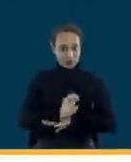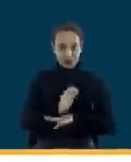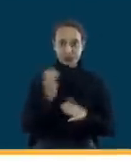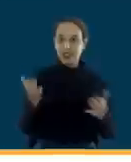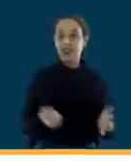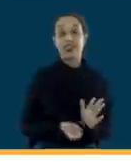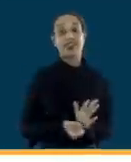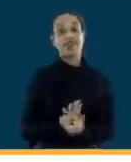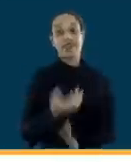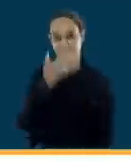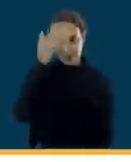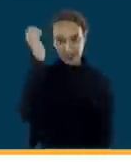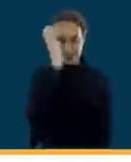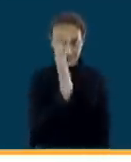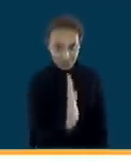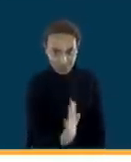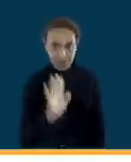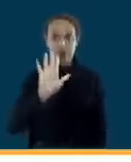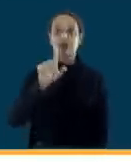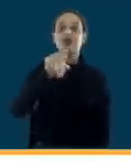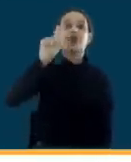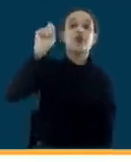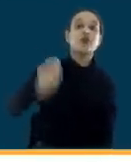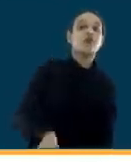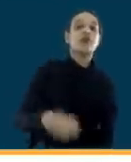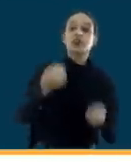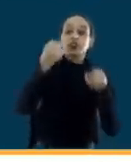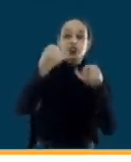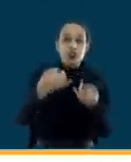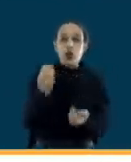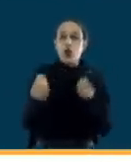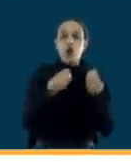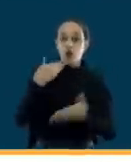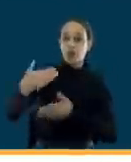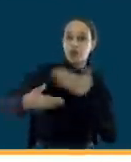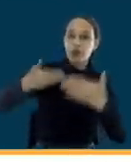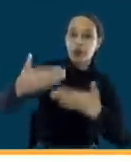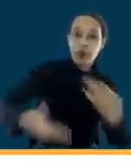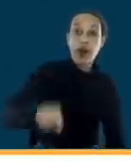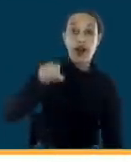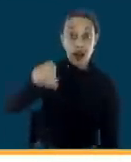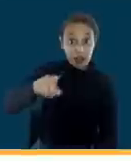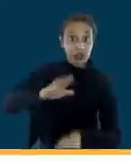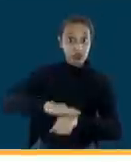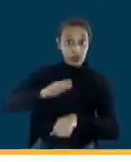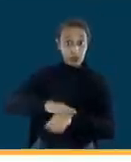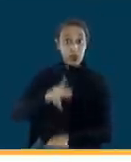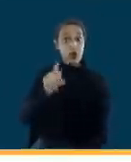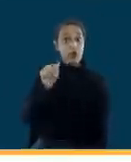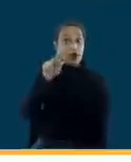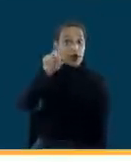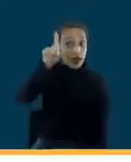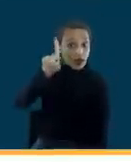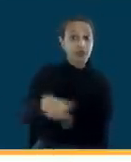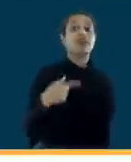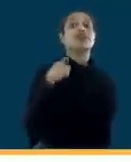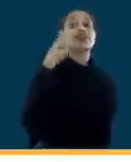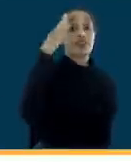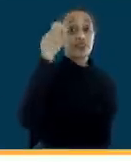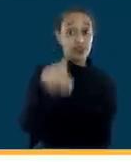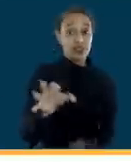você possa falar um pouco sobre como está o processo aí no próprio estado do Pará, como é que vocês estão se preparando e...